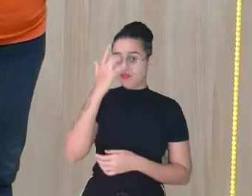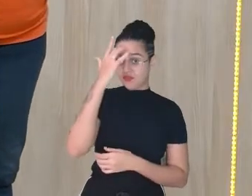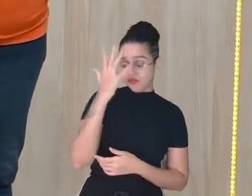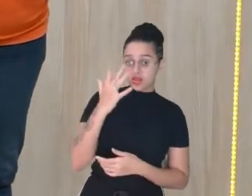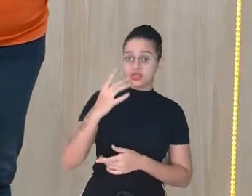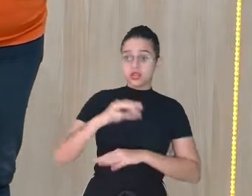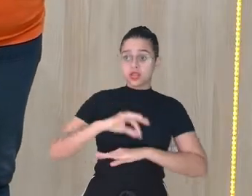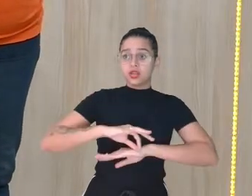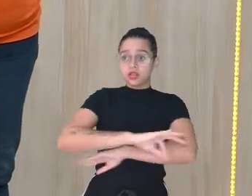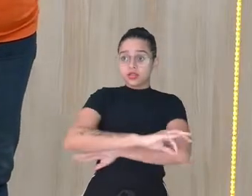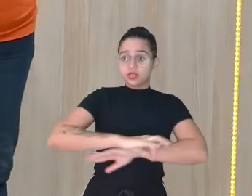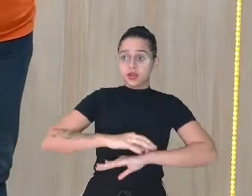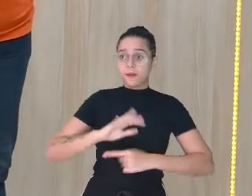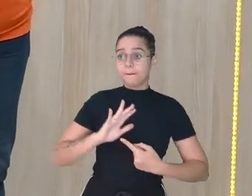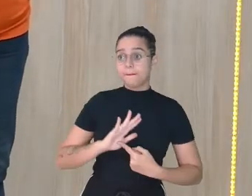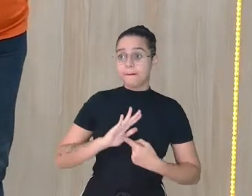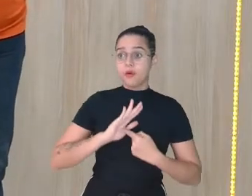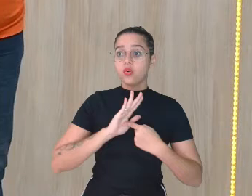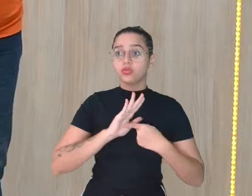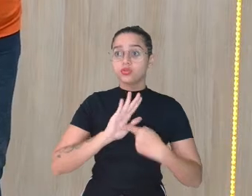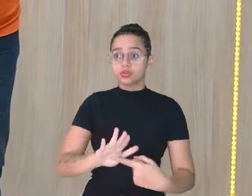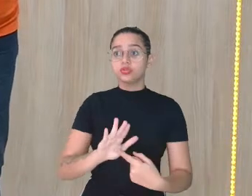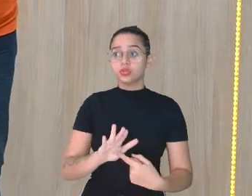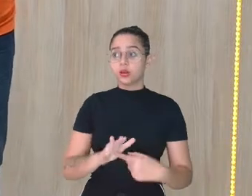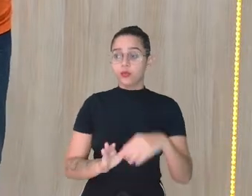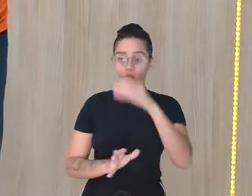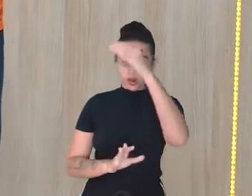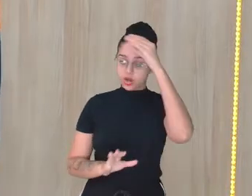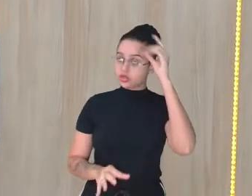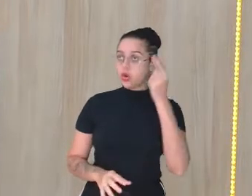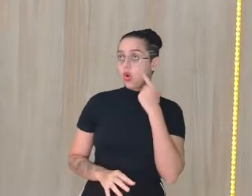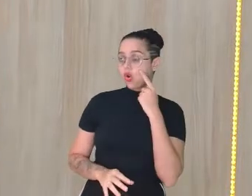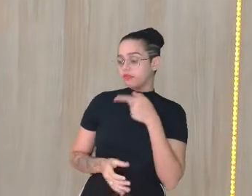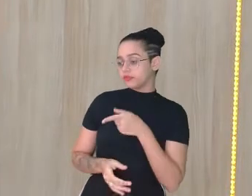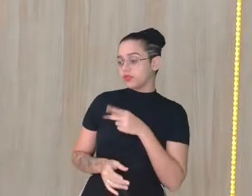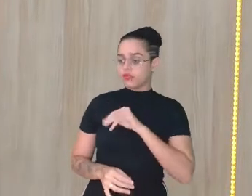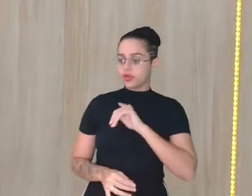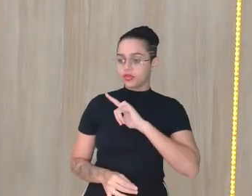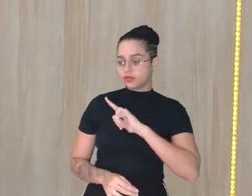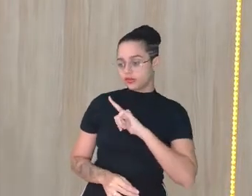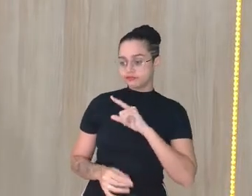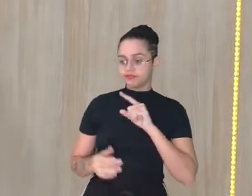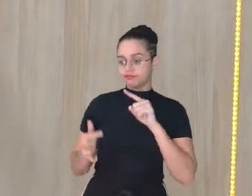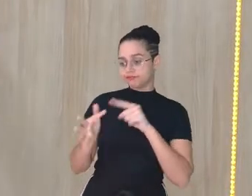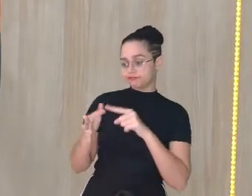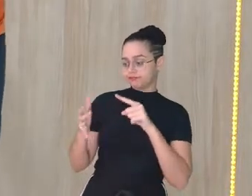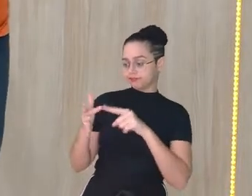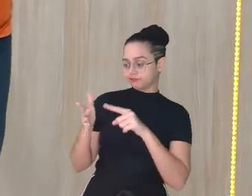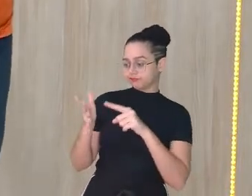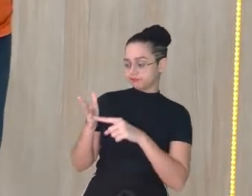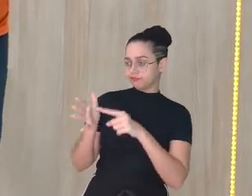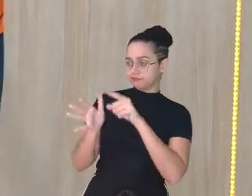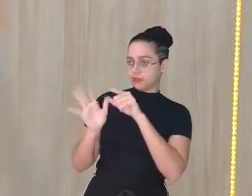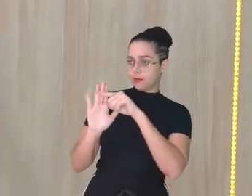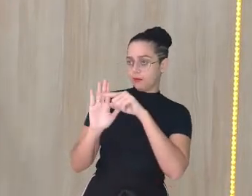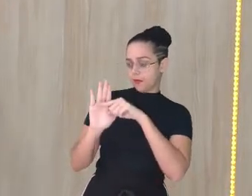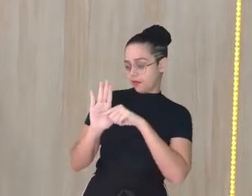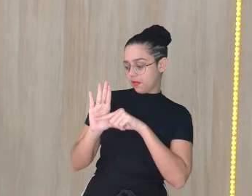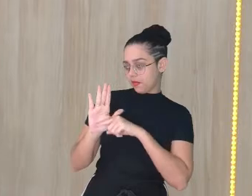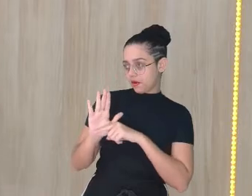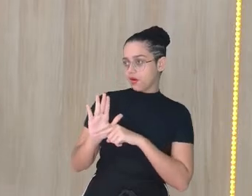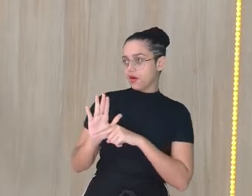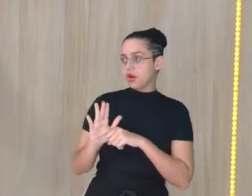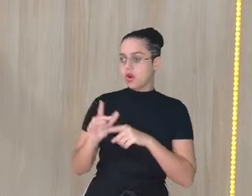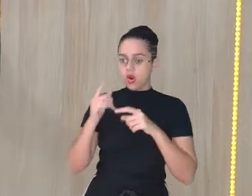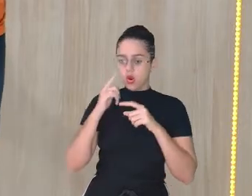arquiteto mostrar para o cliente, né? Olha, isso aqui você vai ter nisso, você vai ter isso, você vai ter aquilo. Pensar esse aqui é uma esquadria